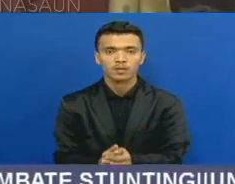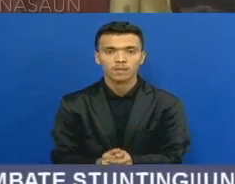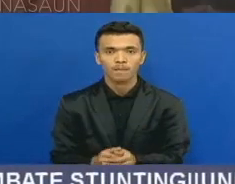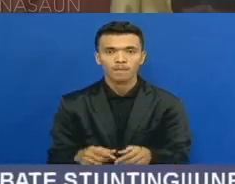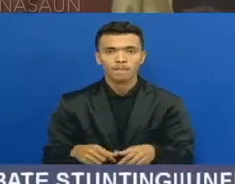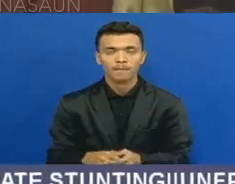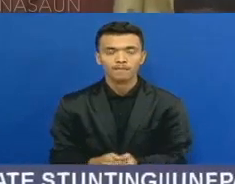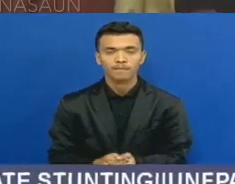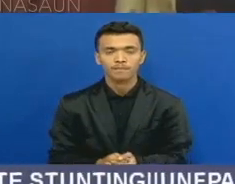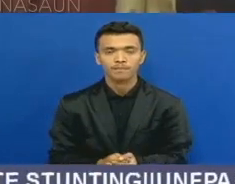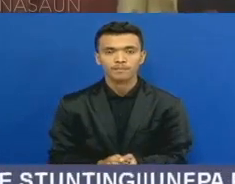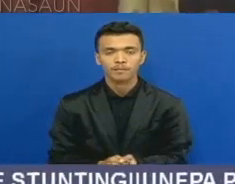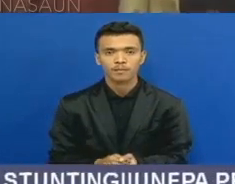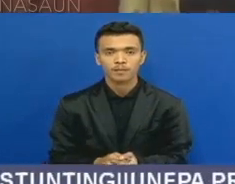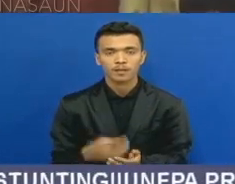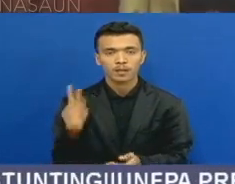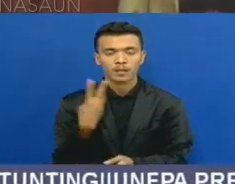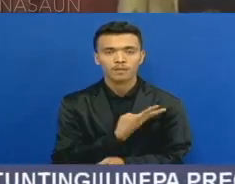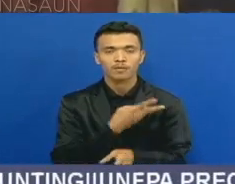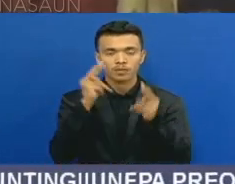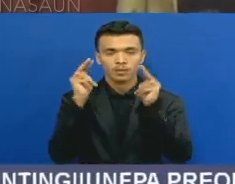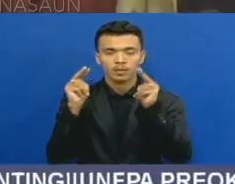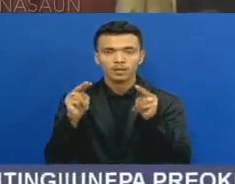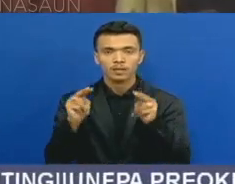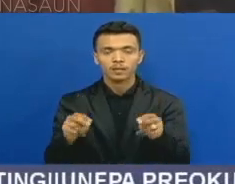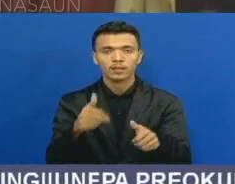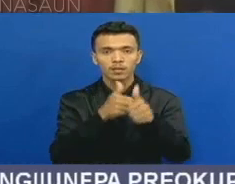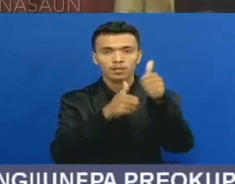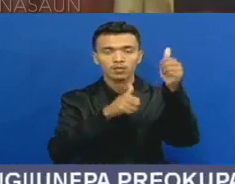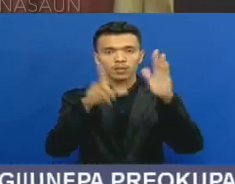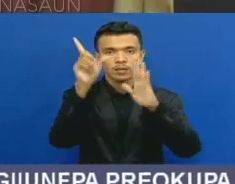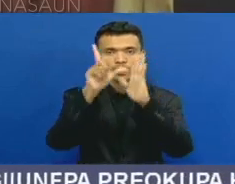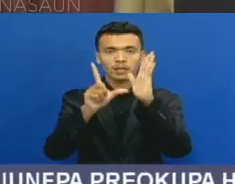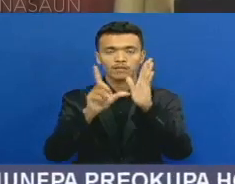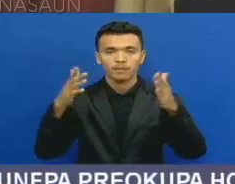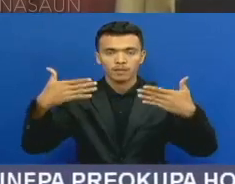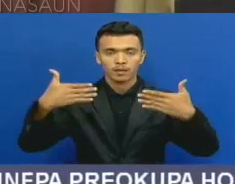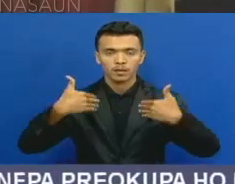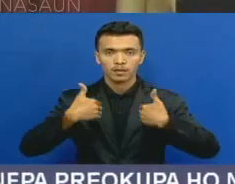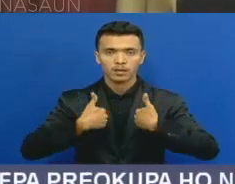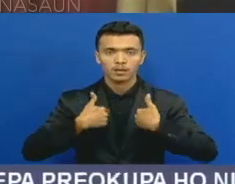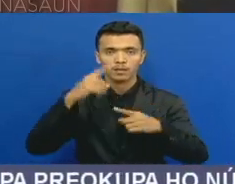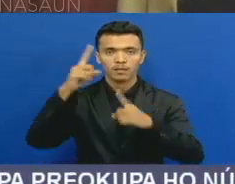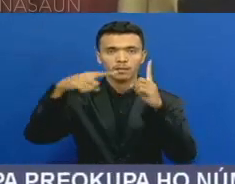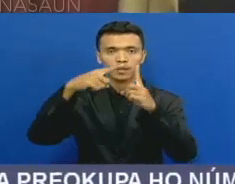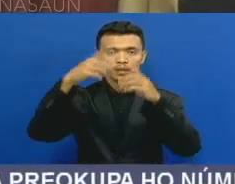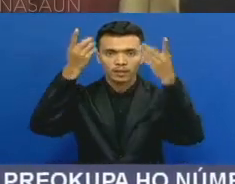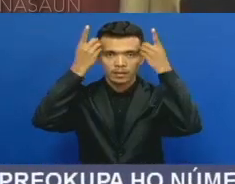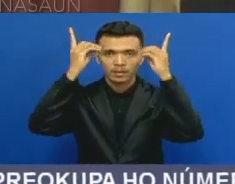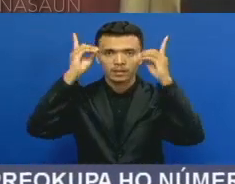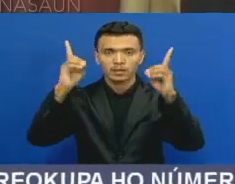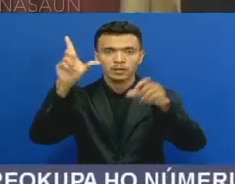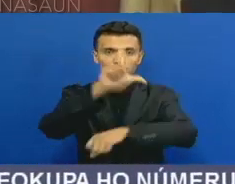Fona pre visa e temos tem que lá tuir lei nem bem aqui quando decide loran tolunulu